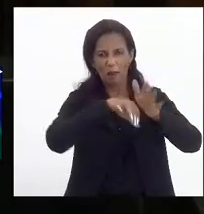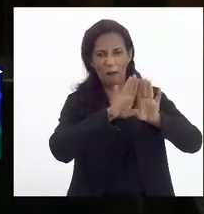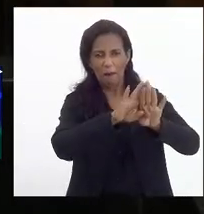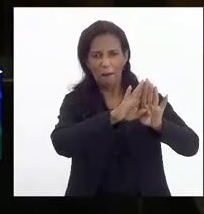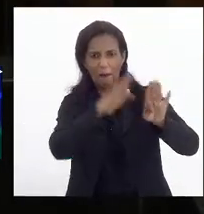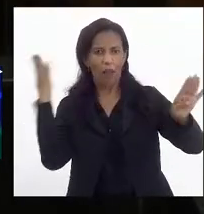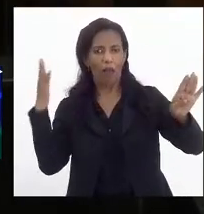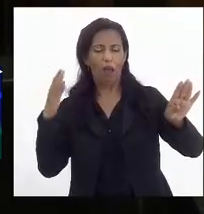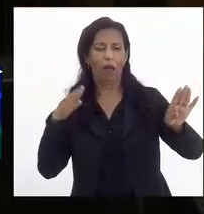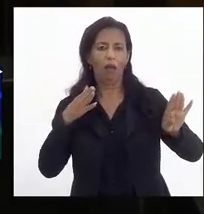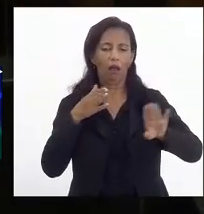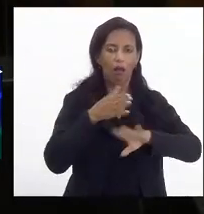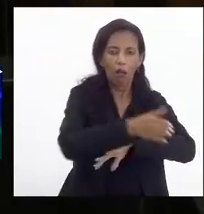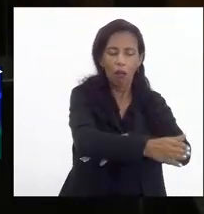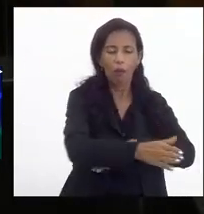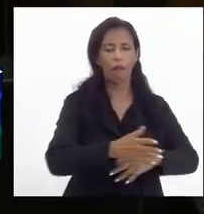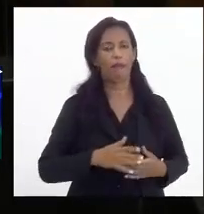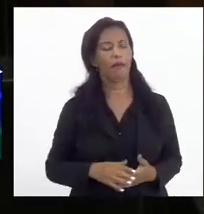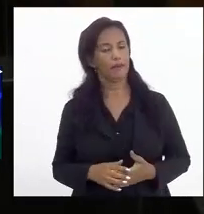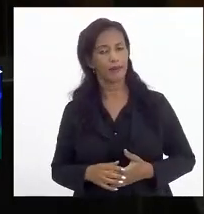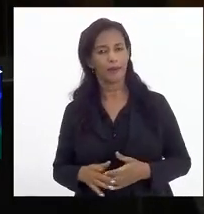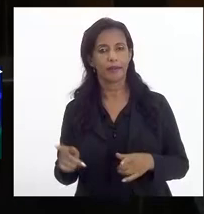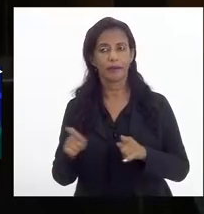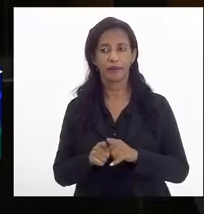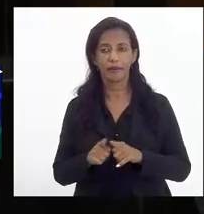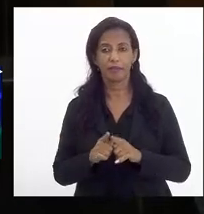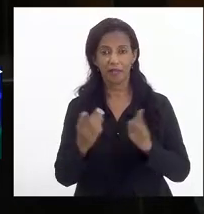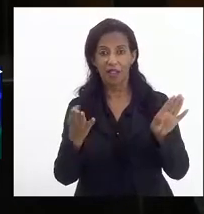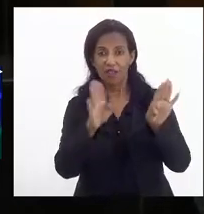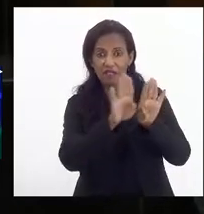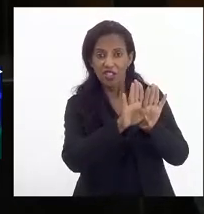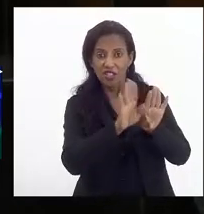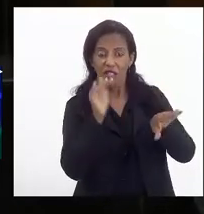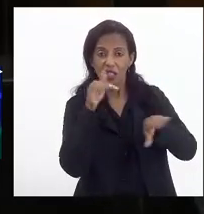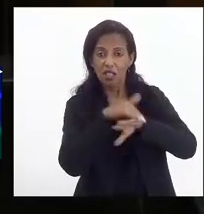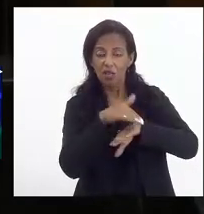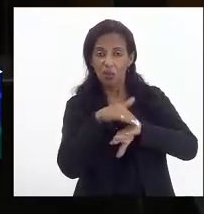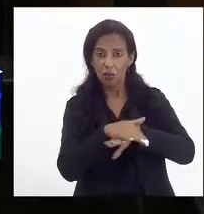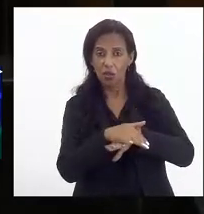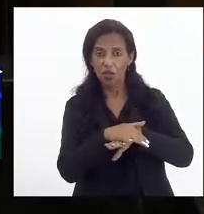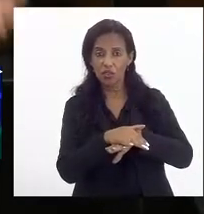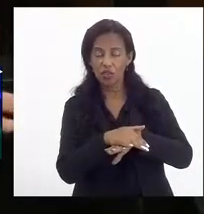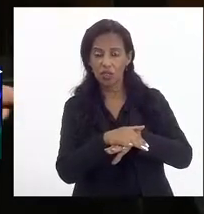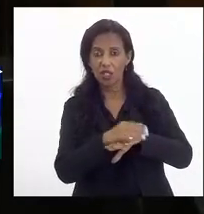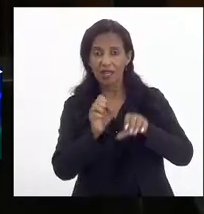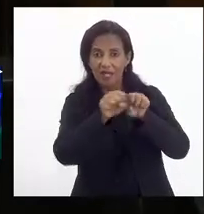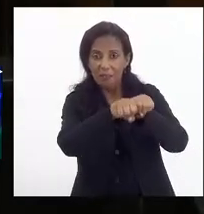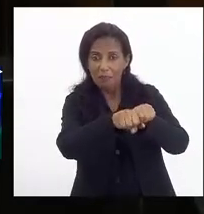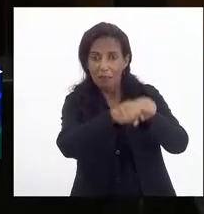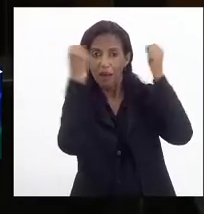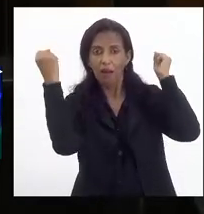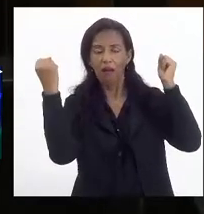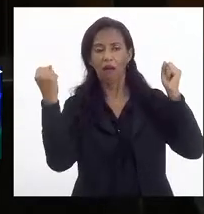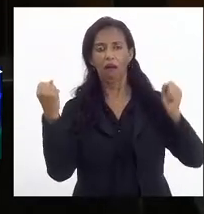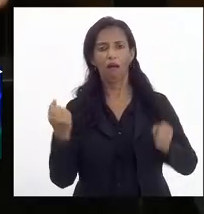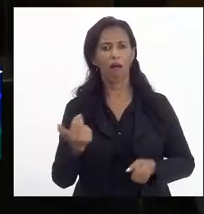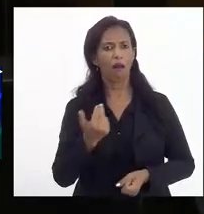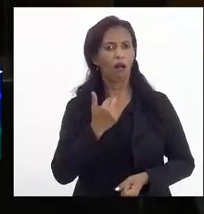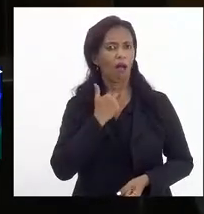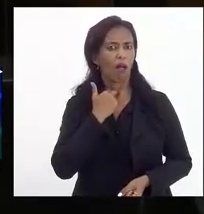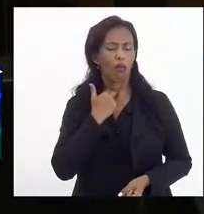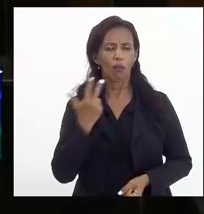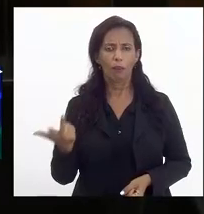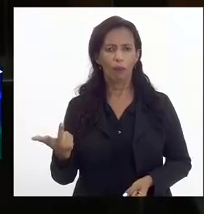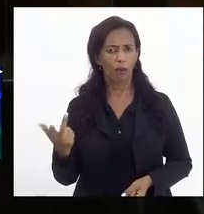saúde ou de abrigamento não sei agora que estava fechada à noite e foi eu falar roubado causa disso não isso não é